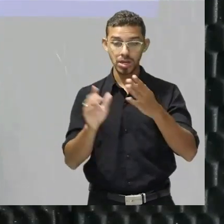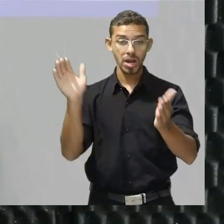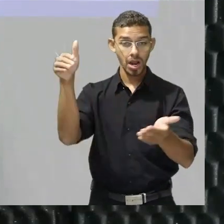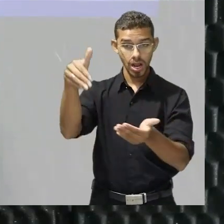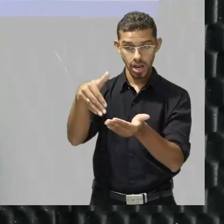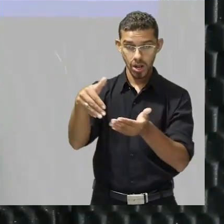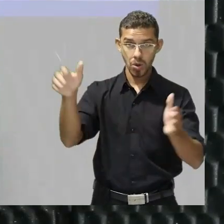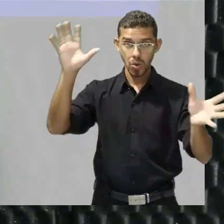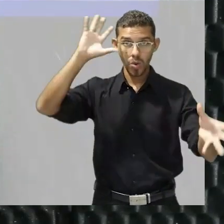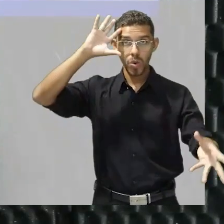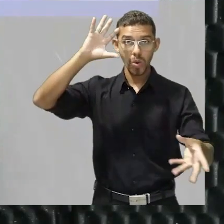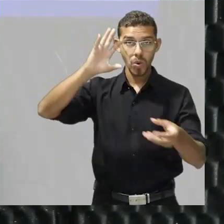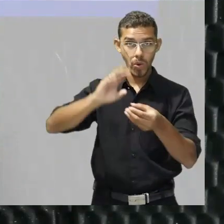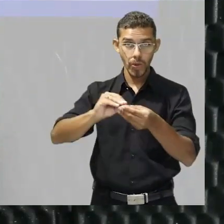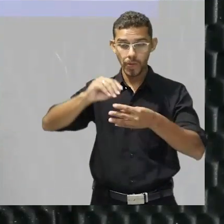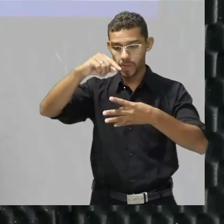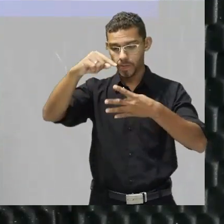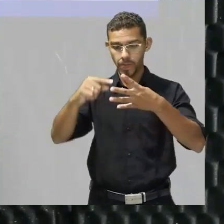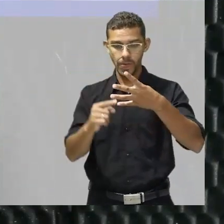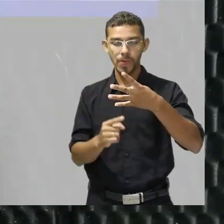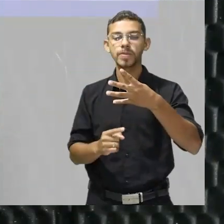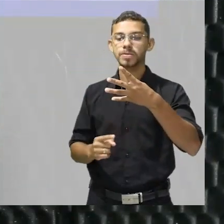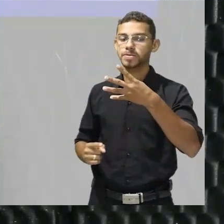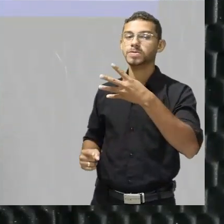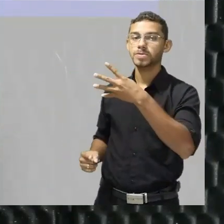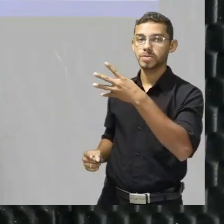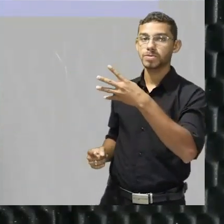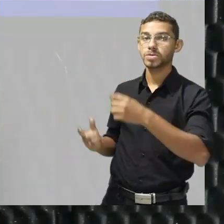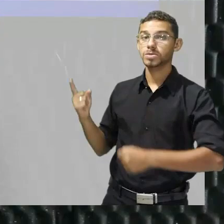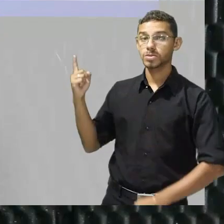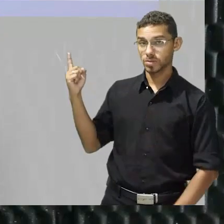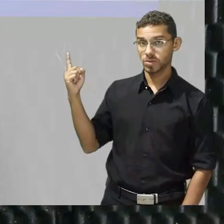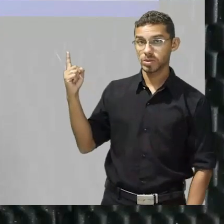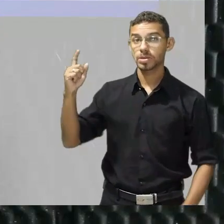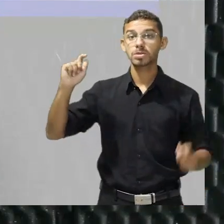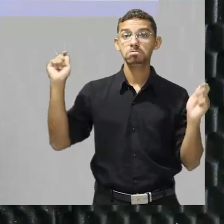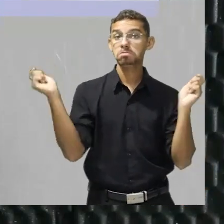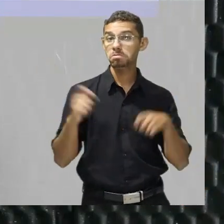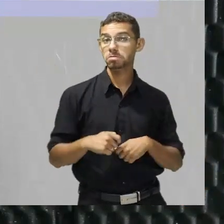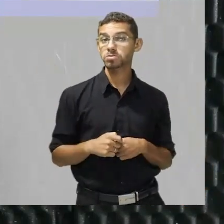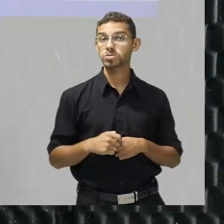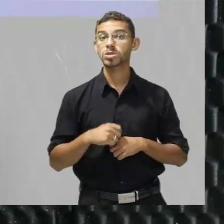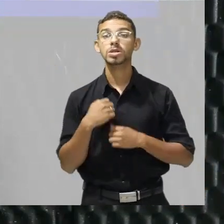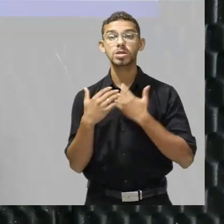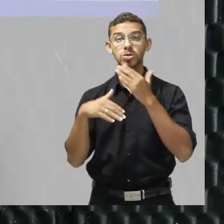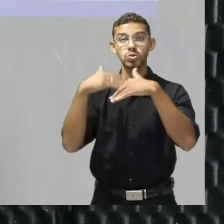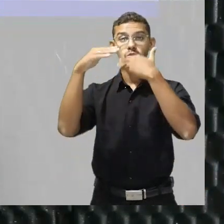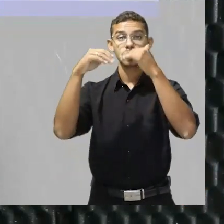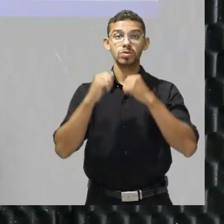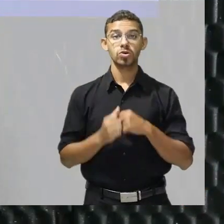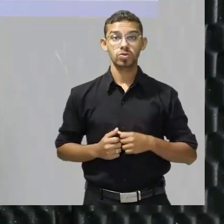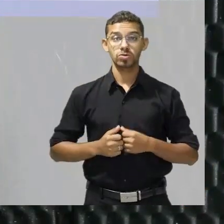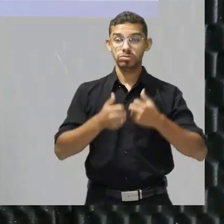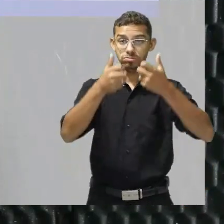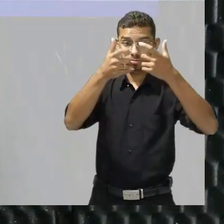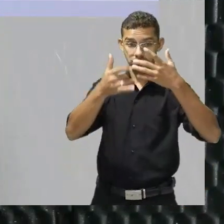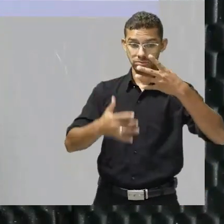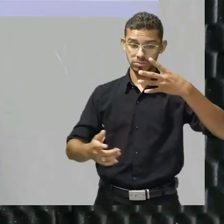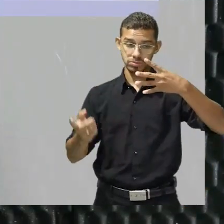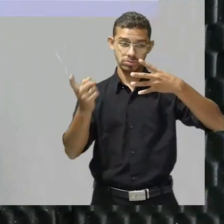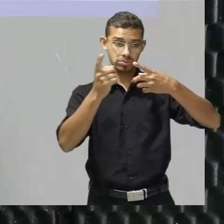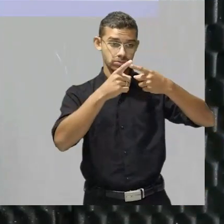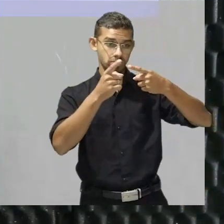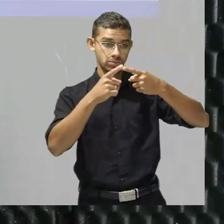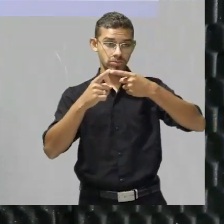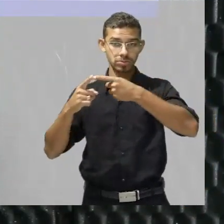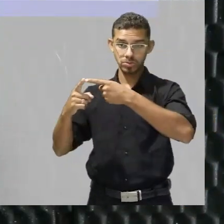é uma ideia que ele dá de como a gente pode fazer o nosso parágrafo de desenvolvimento e aí eu vou explicar cada um para vocês Ele